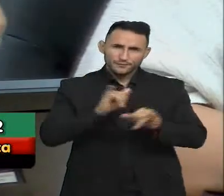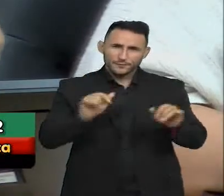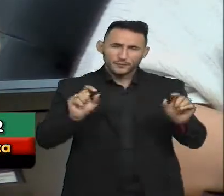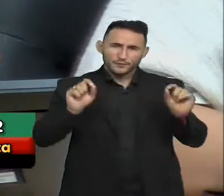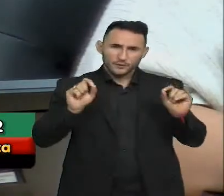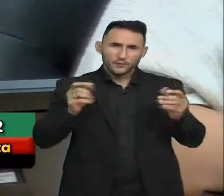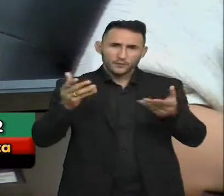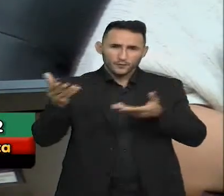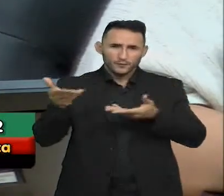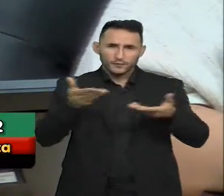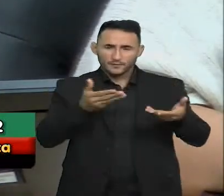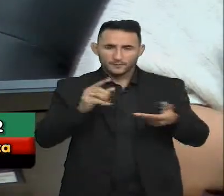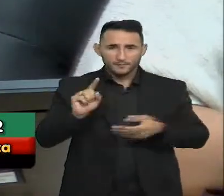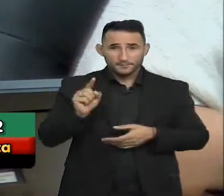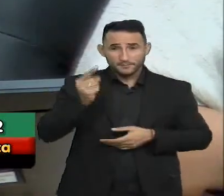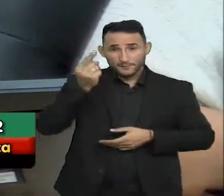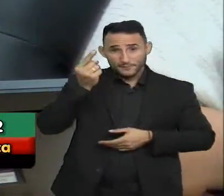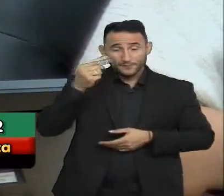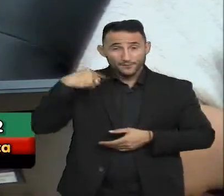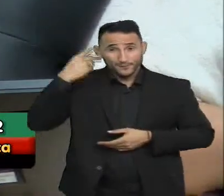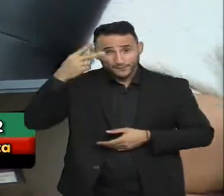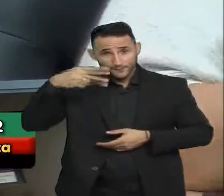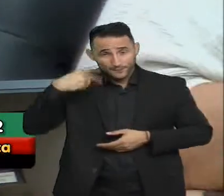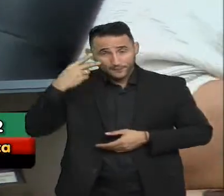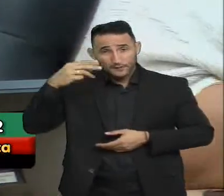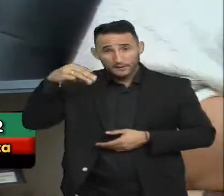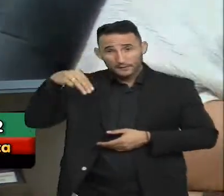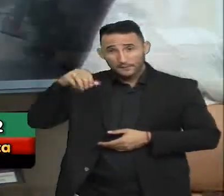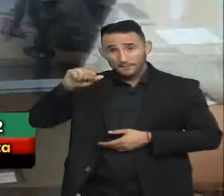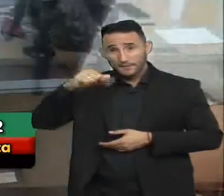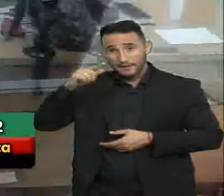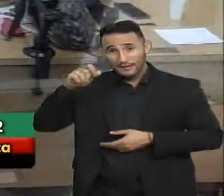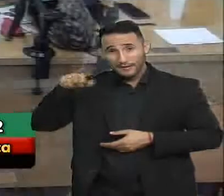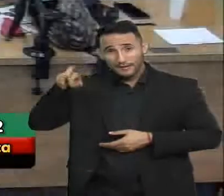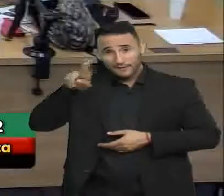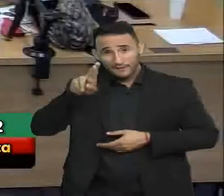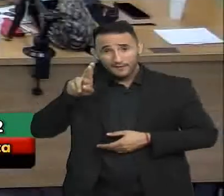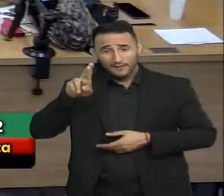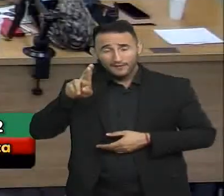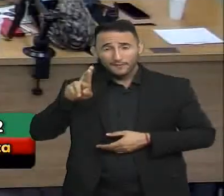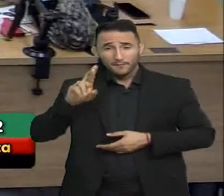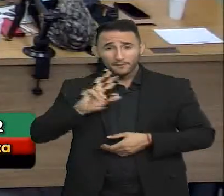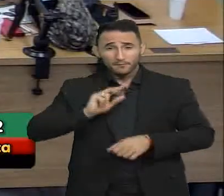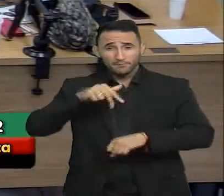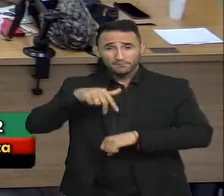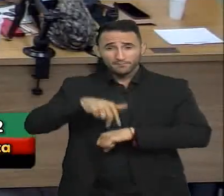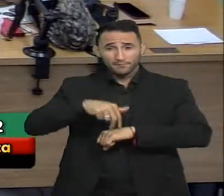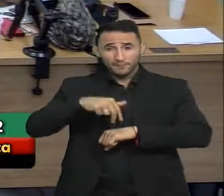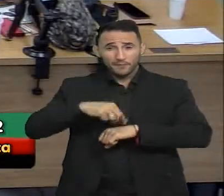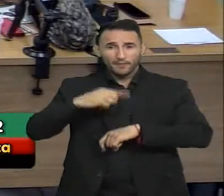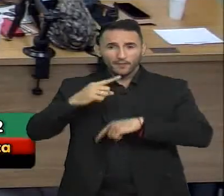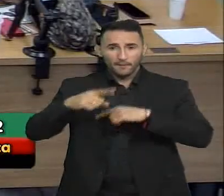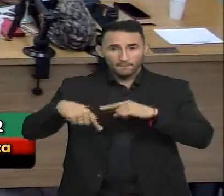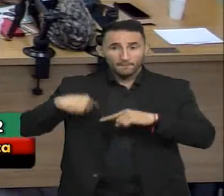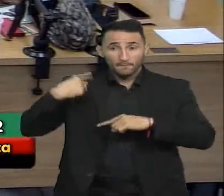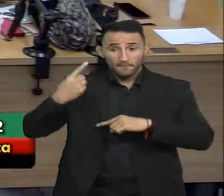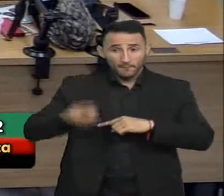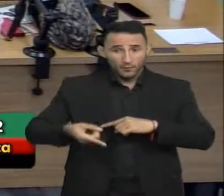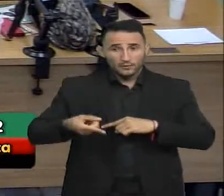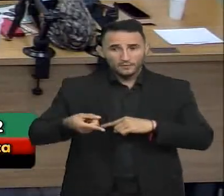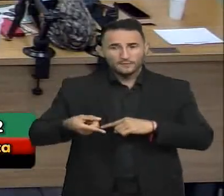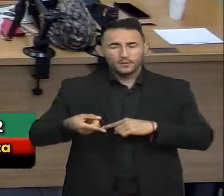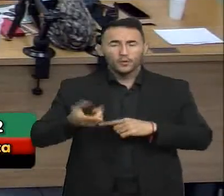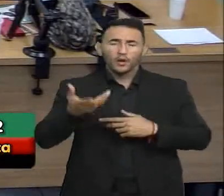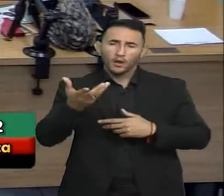de convidar primeiro a vereadora Mazé Favarão para fazer uso da palavra. E depois eu gostaria